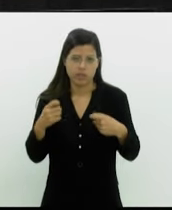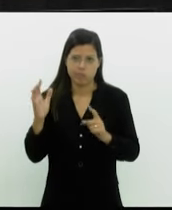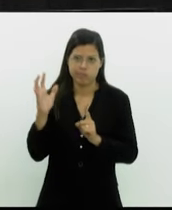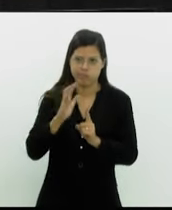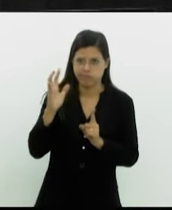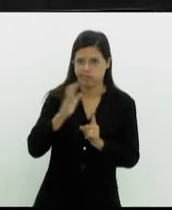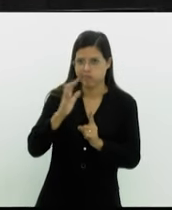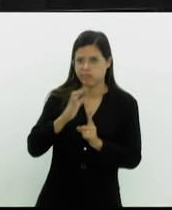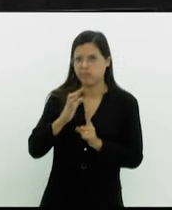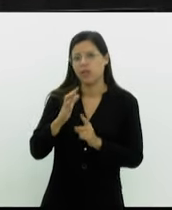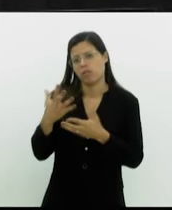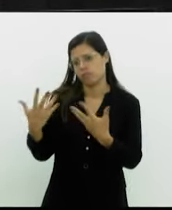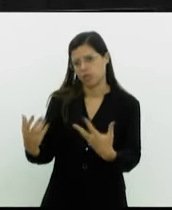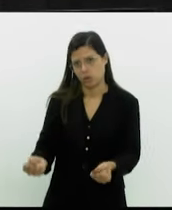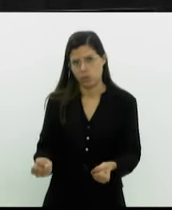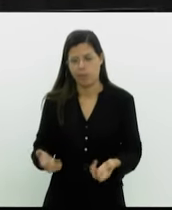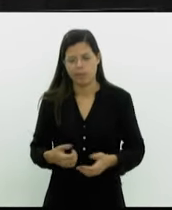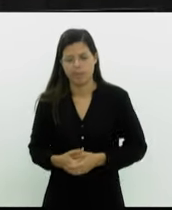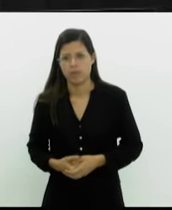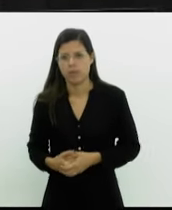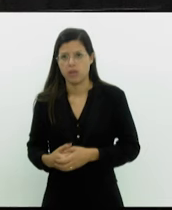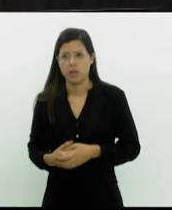aderiu. Então,